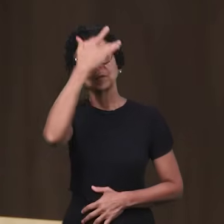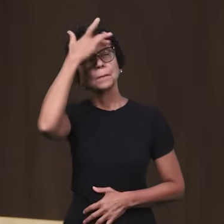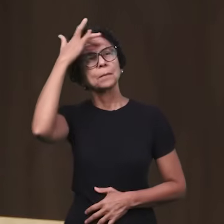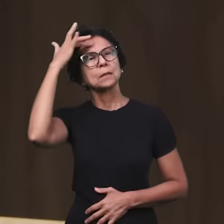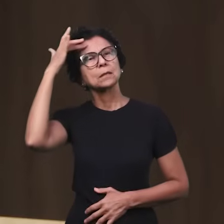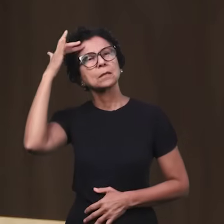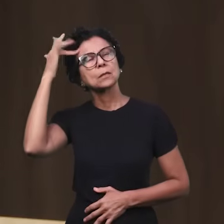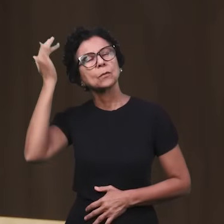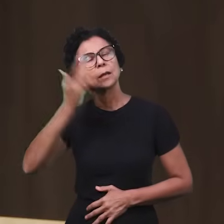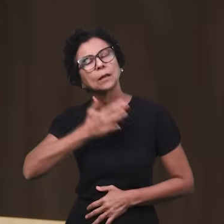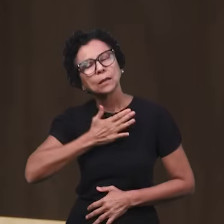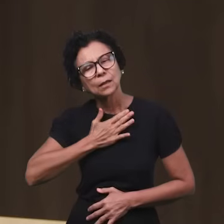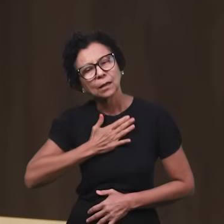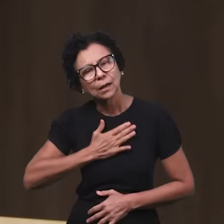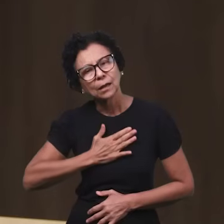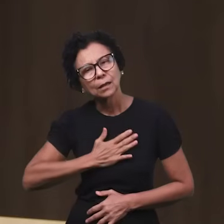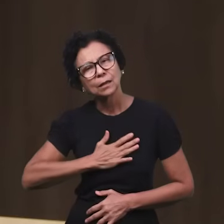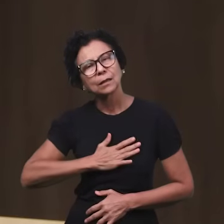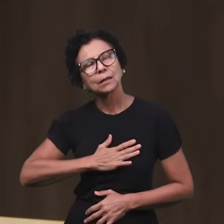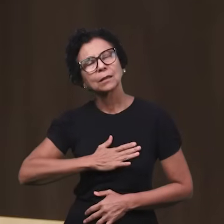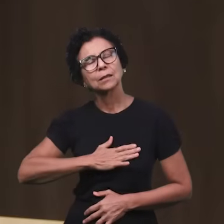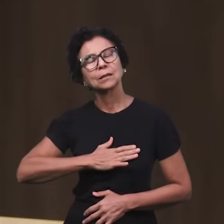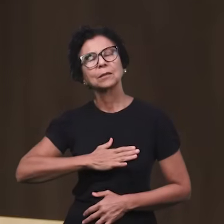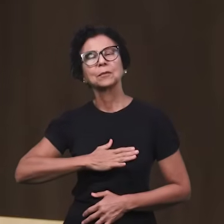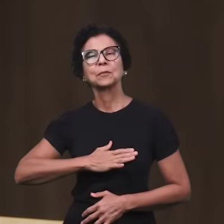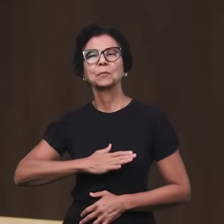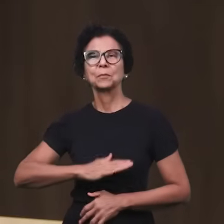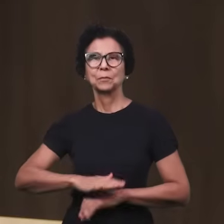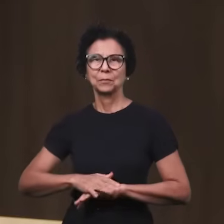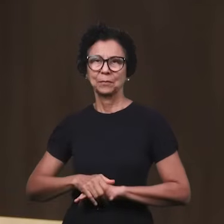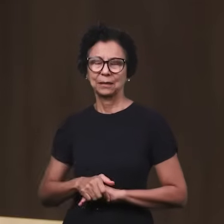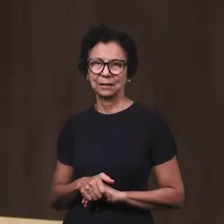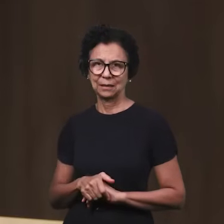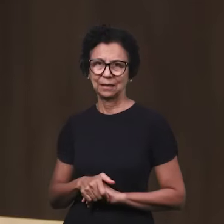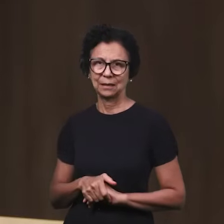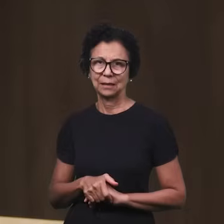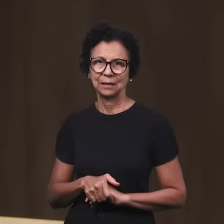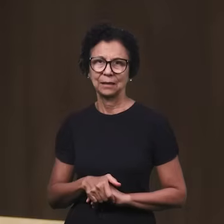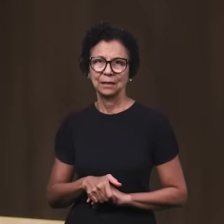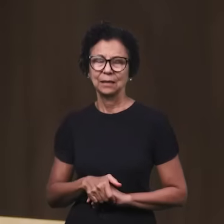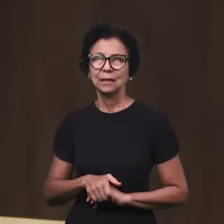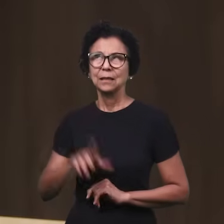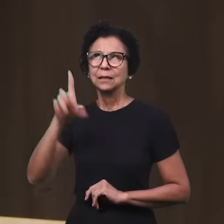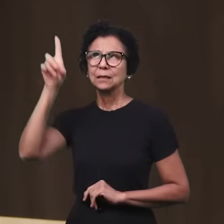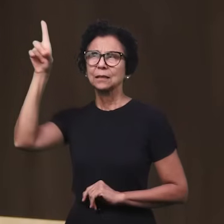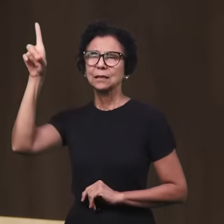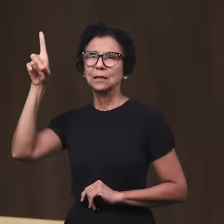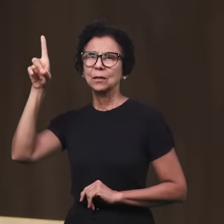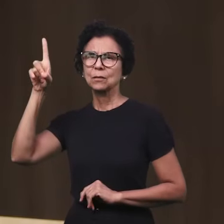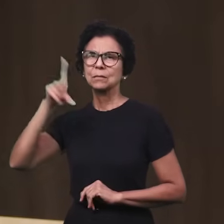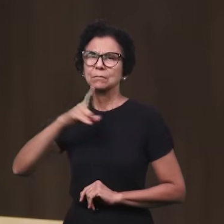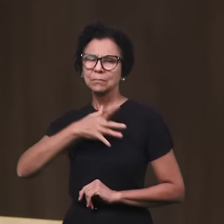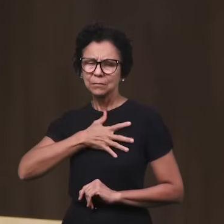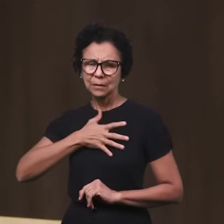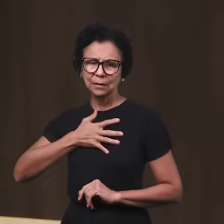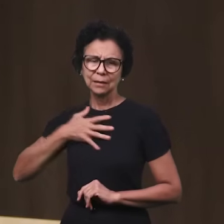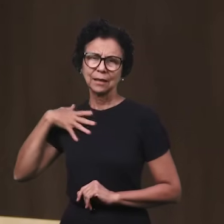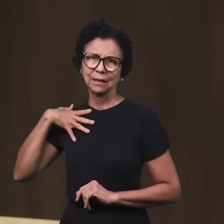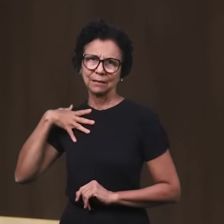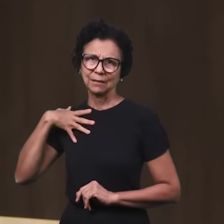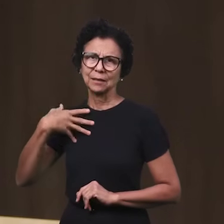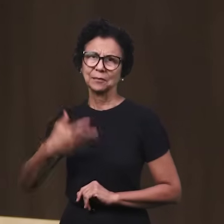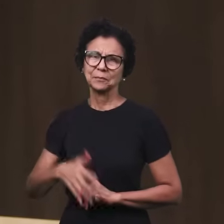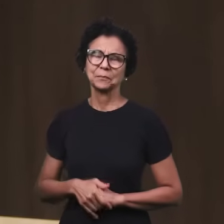aqui que isso é aquilo que agrada ao Senhor. É a beleza que é produzida, que é